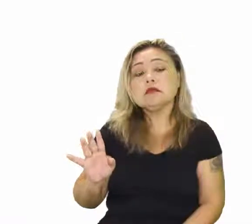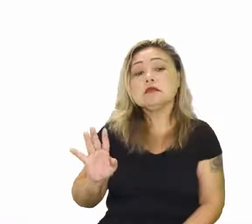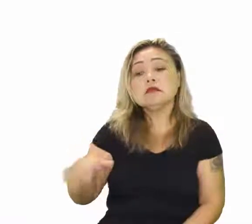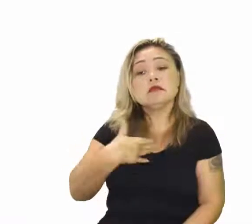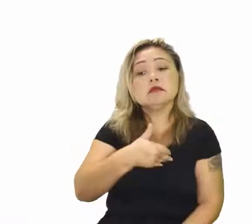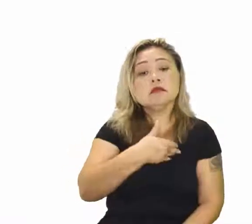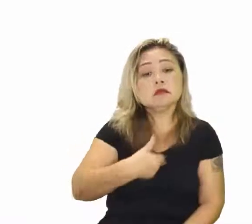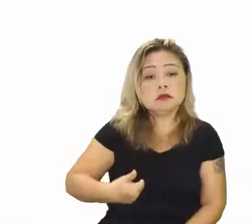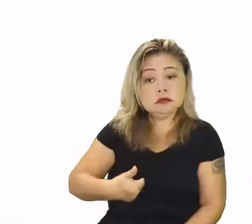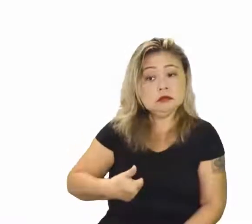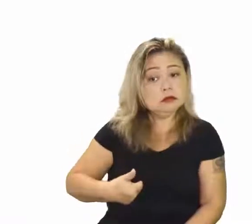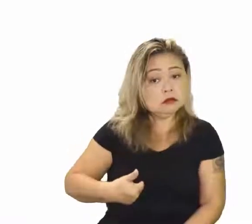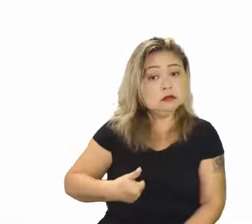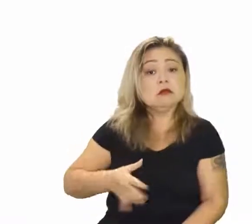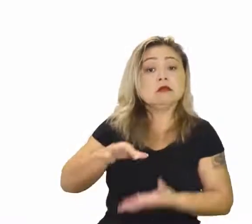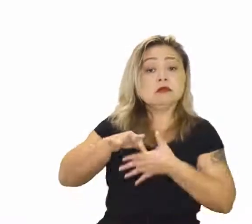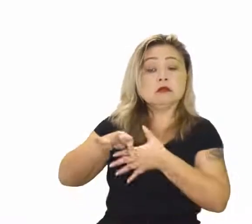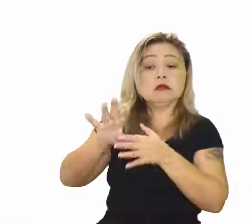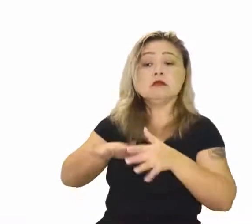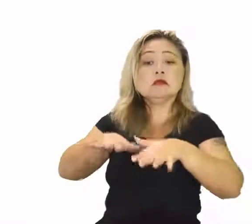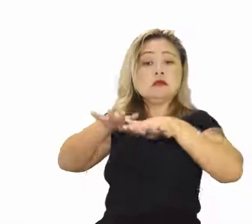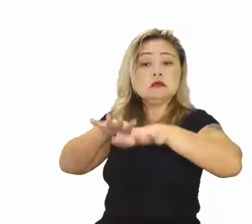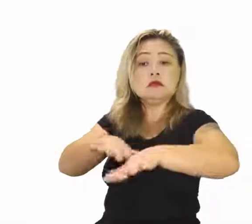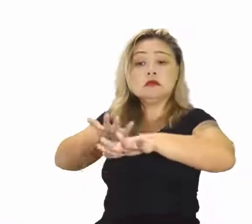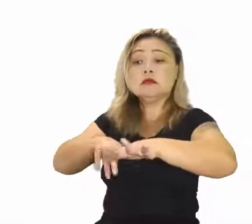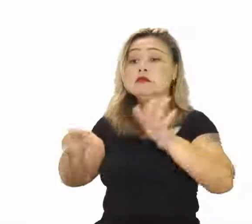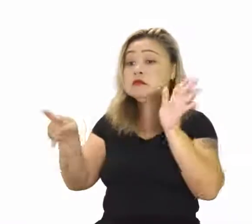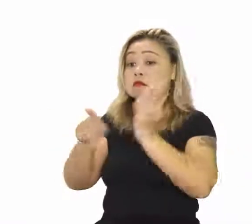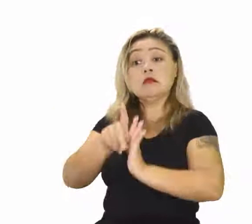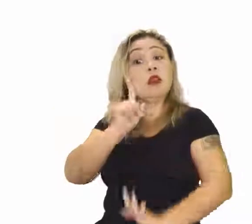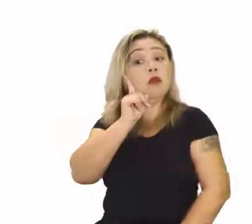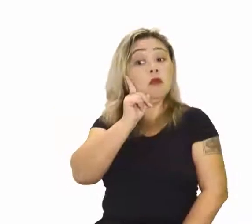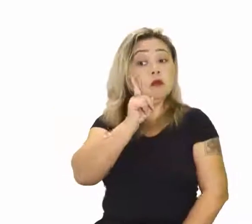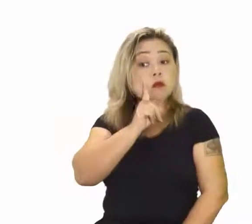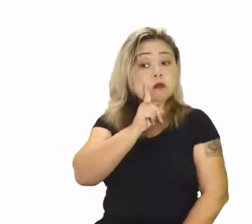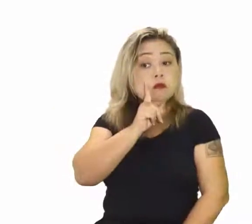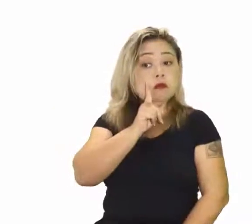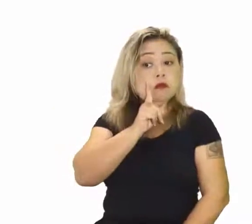O governo e os líderes militares dos Estados Unidos